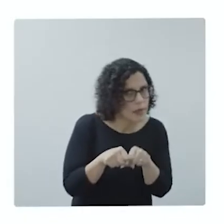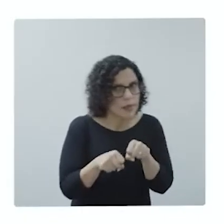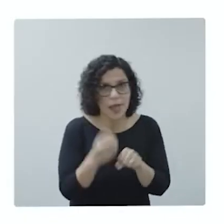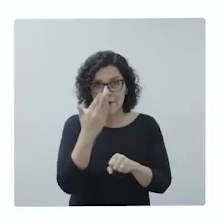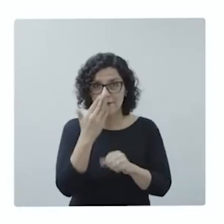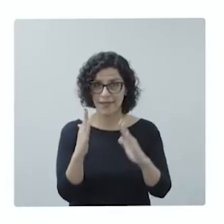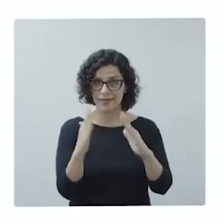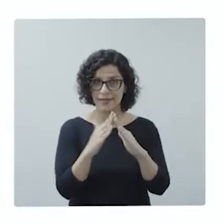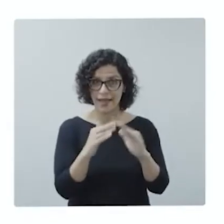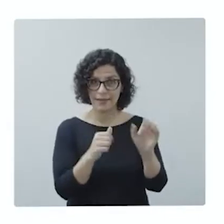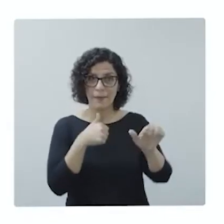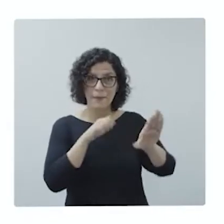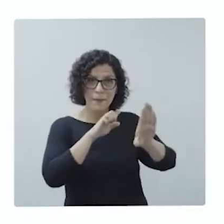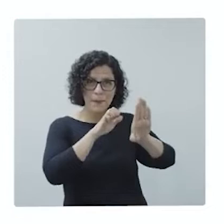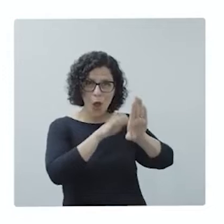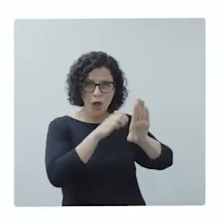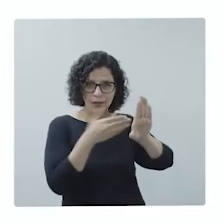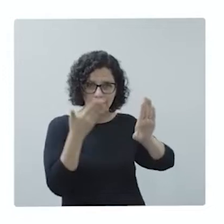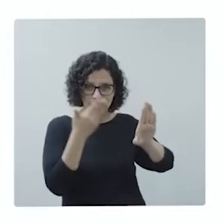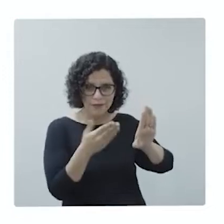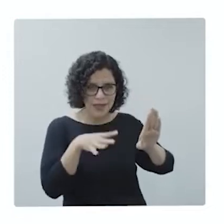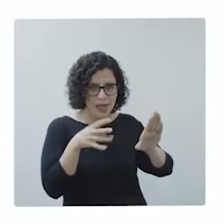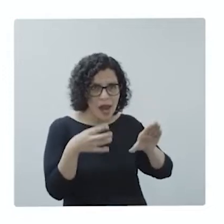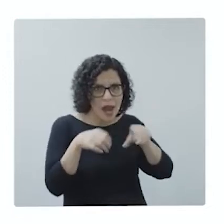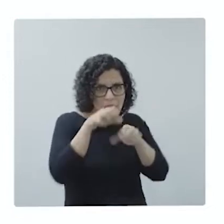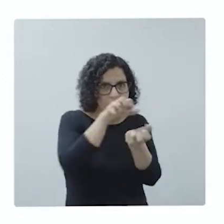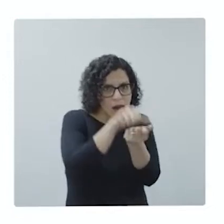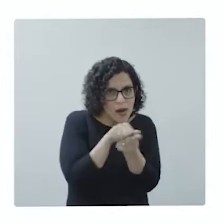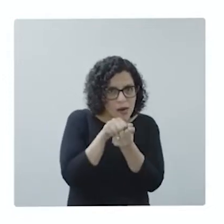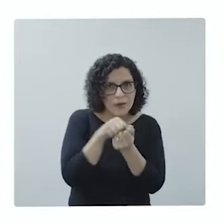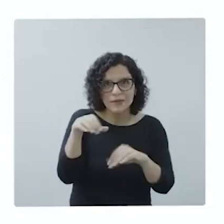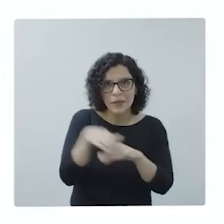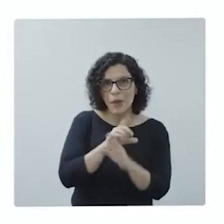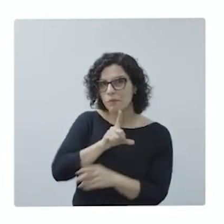porta ali pegando os sapatos.